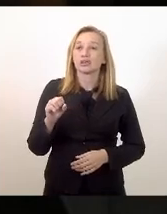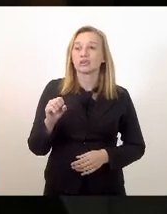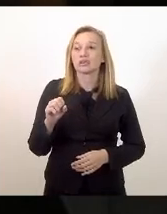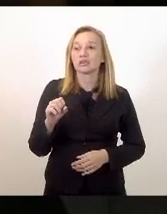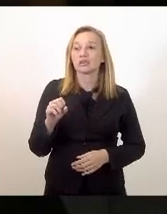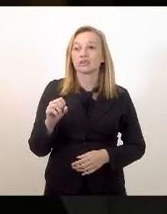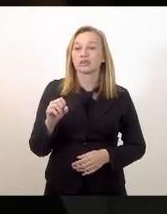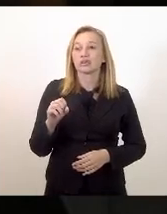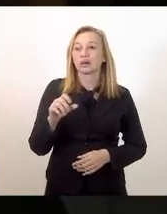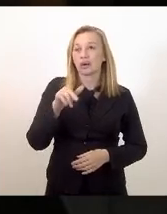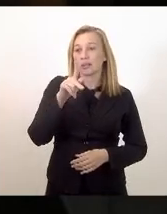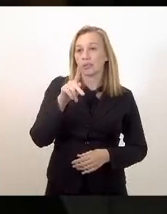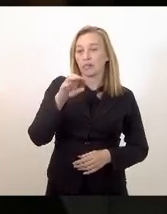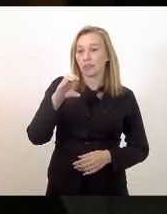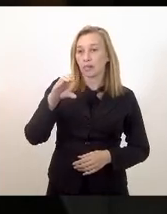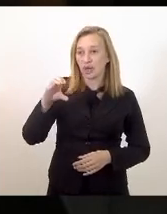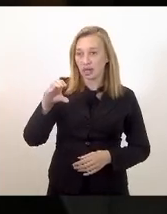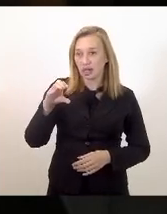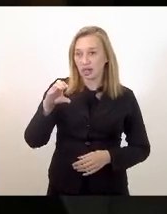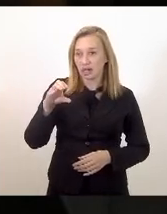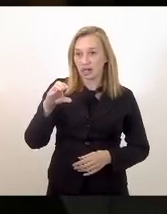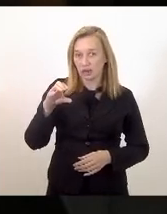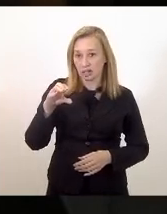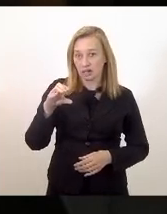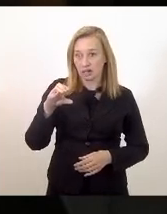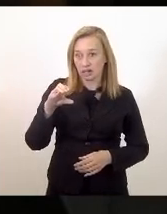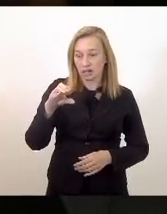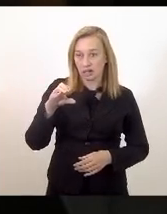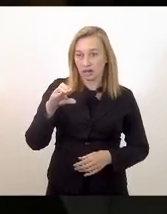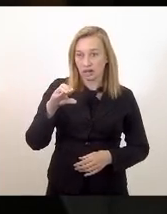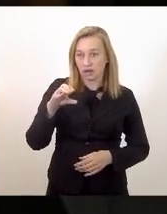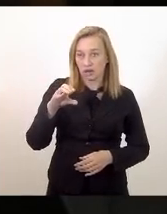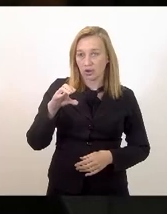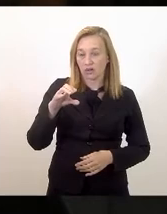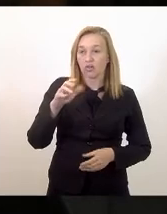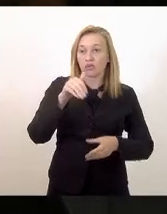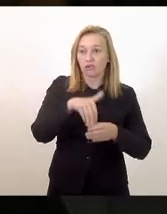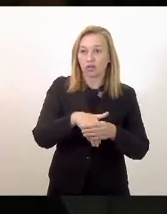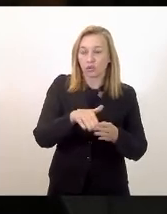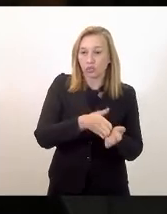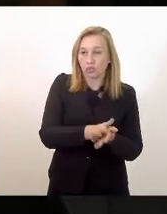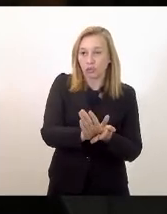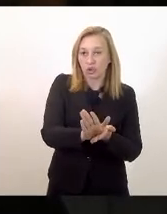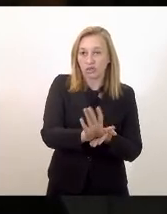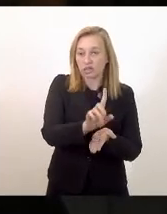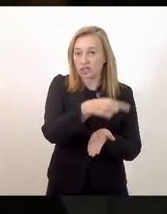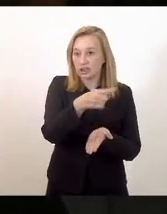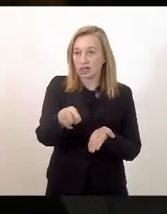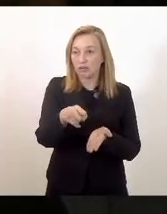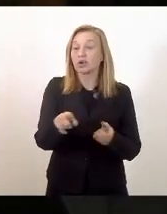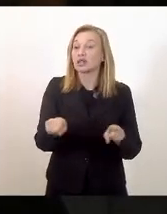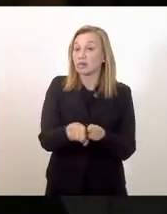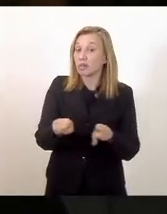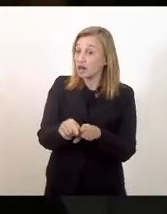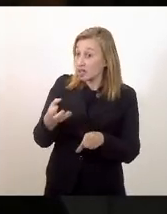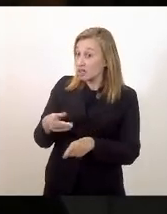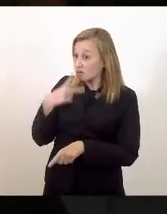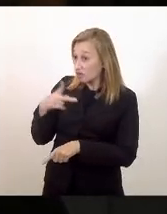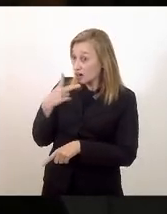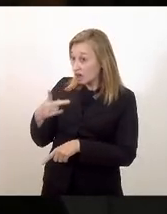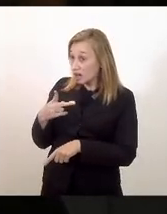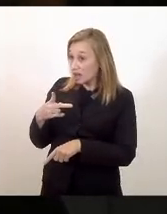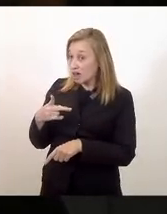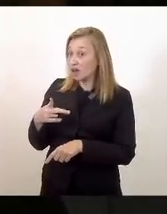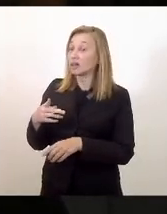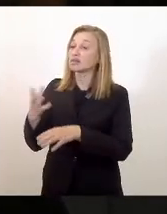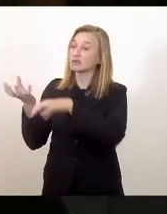estapafúrdia PEC do voto impresso, mas eu quero me posicionar também sobre a votação feita na Câmara e que ainda vai se